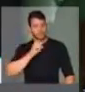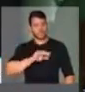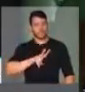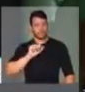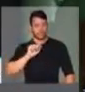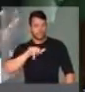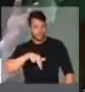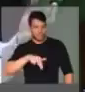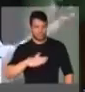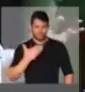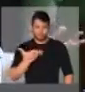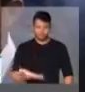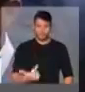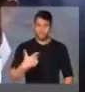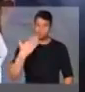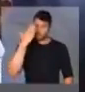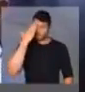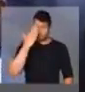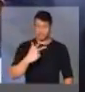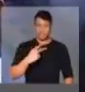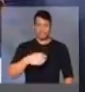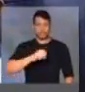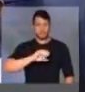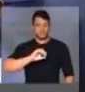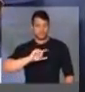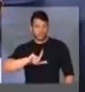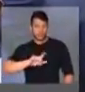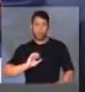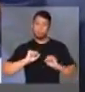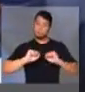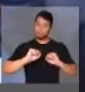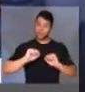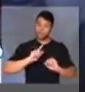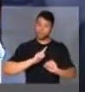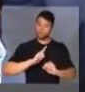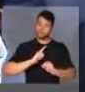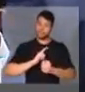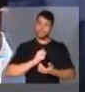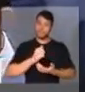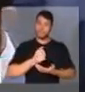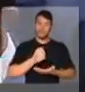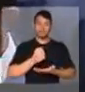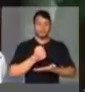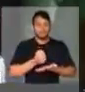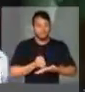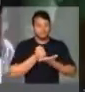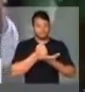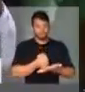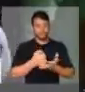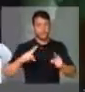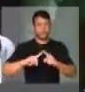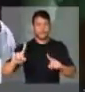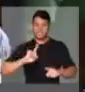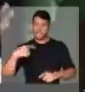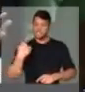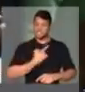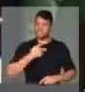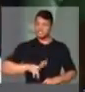Valente, que o PSOL pode ser beneficiado do apoio desse acordo de ocasião. Mas na luta, vamos nos